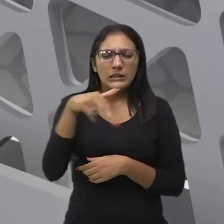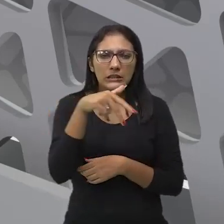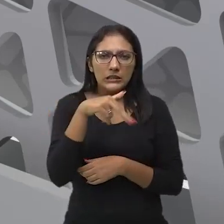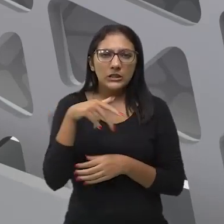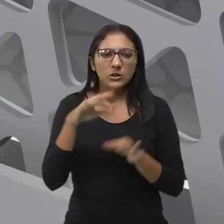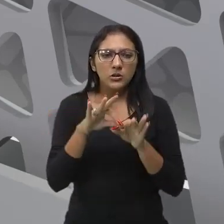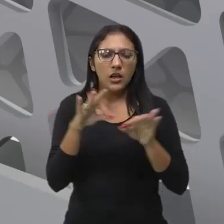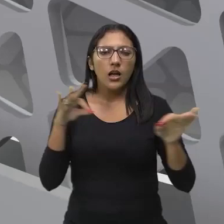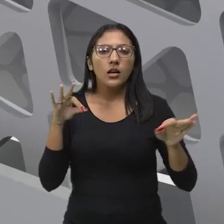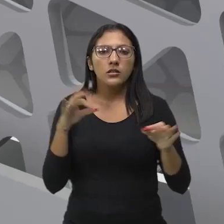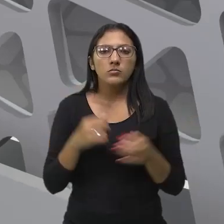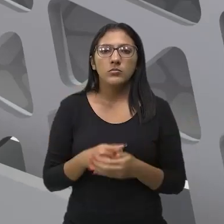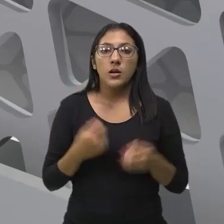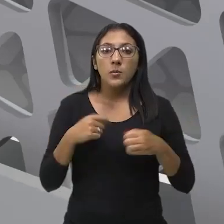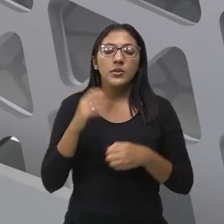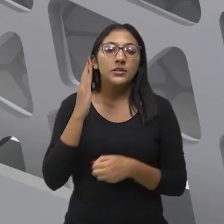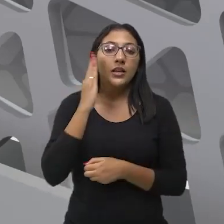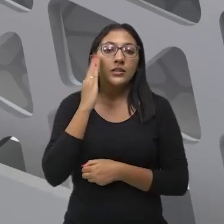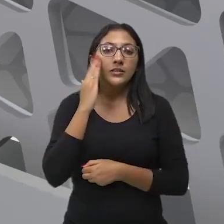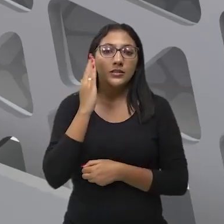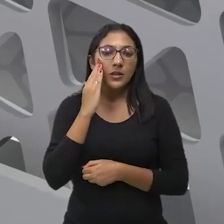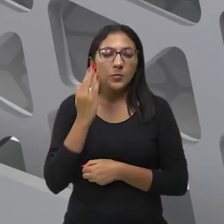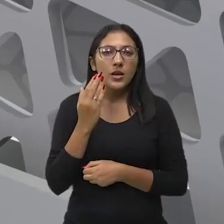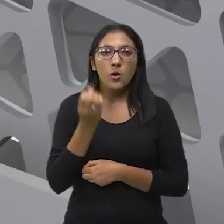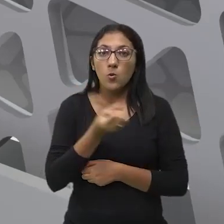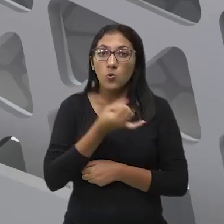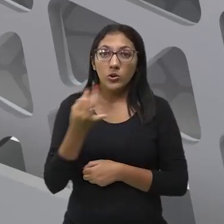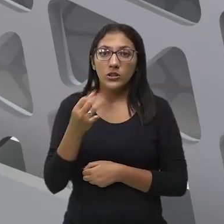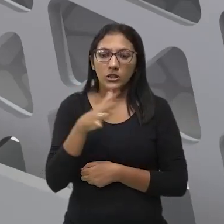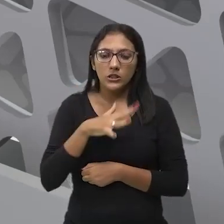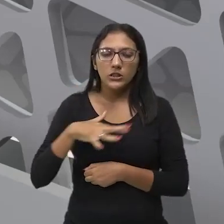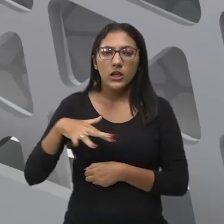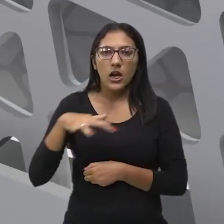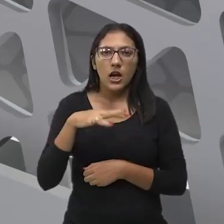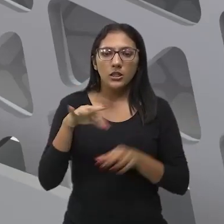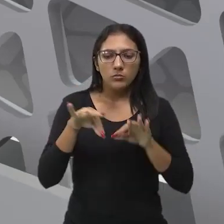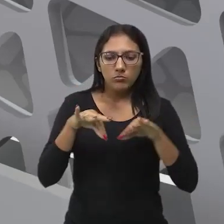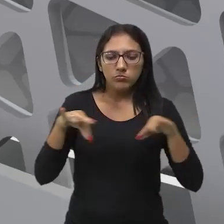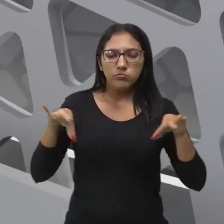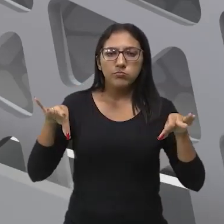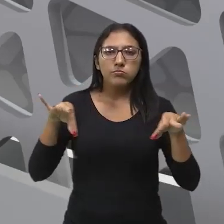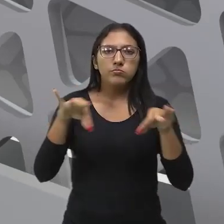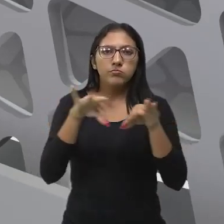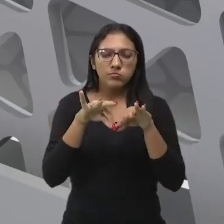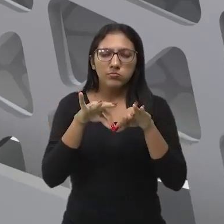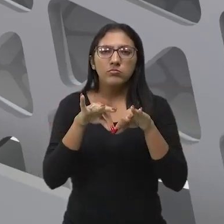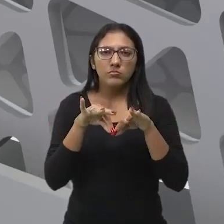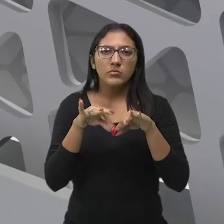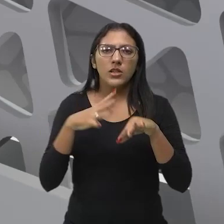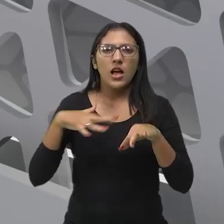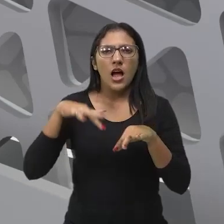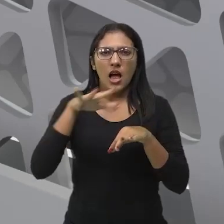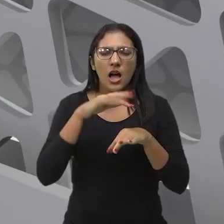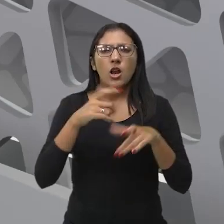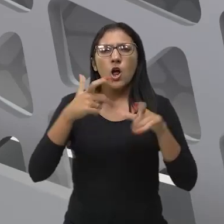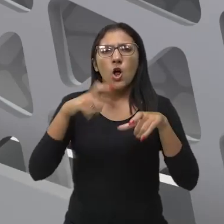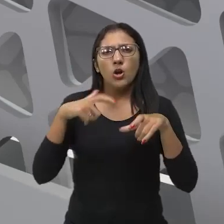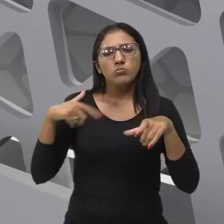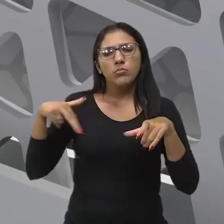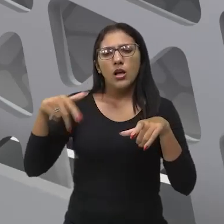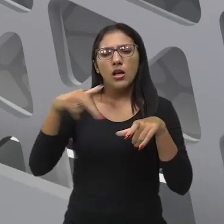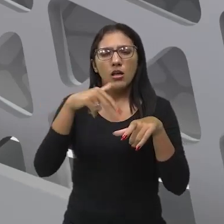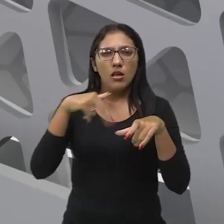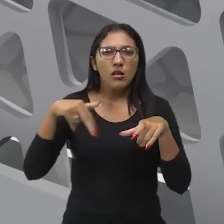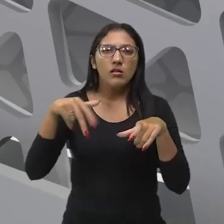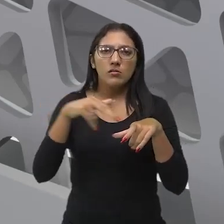é o comprimento, né, desta circunferência desta praça lá, o qual ele está dando voltas lá,